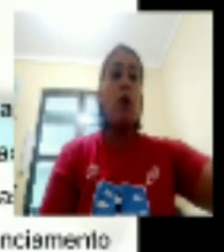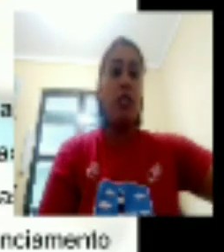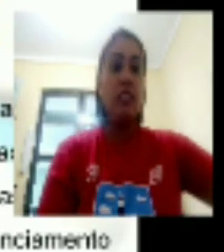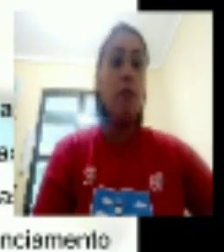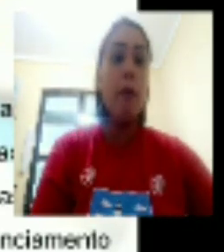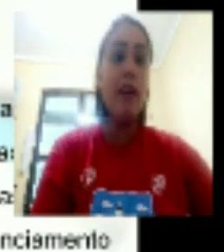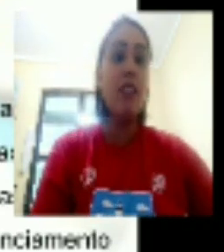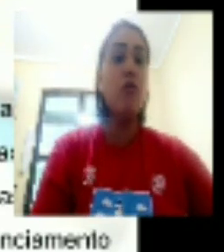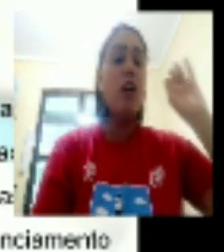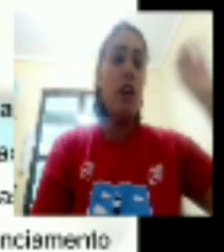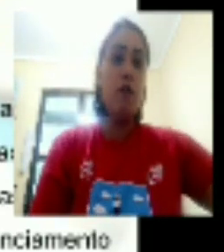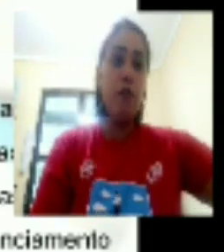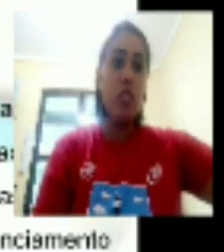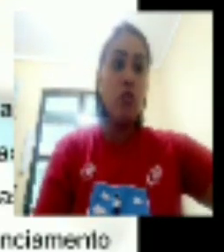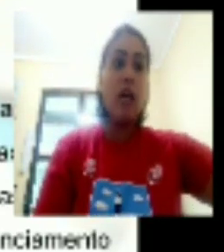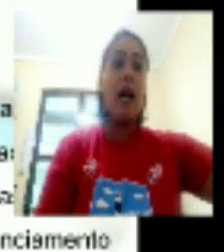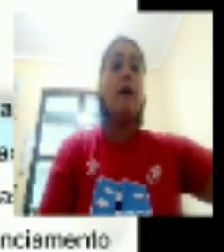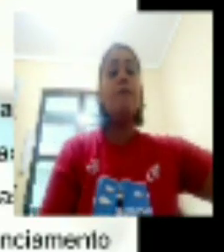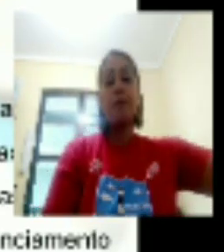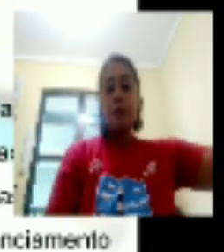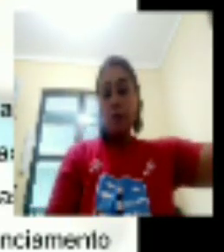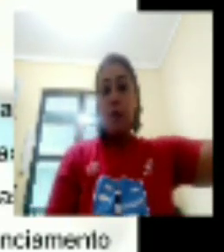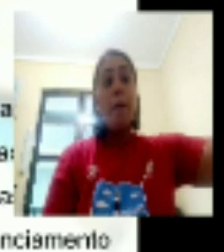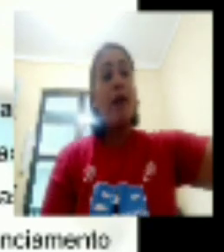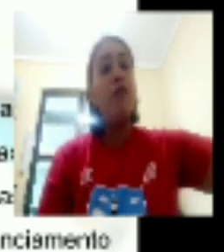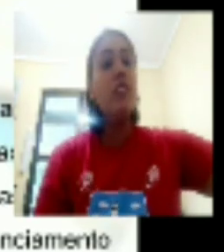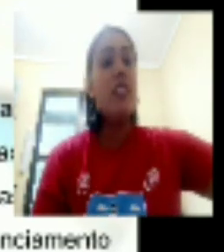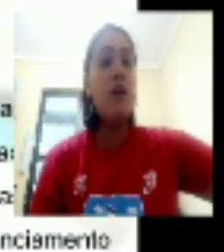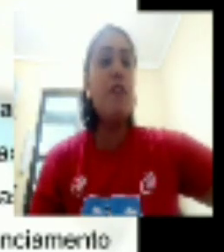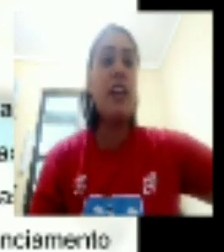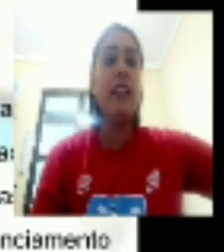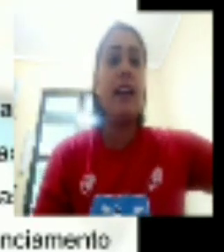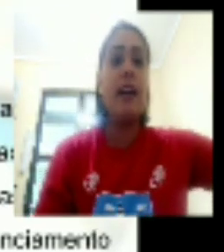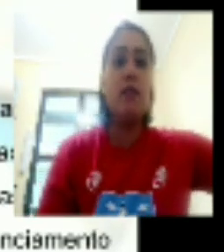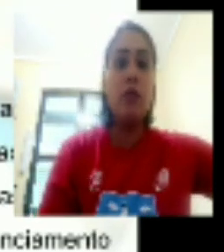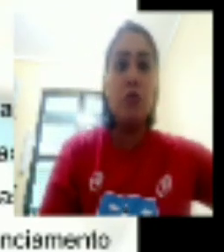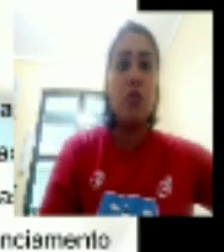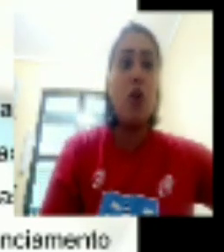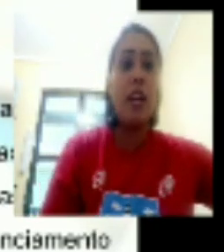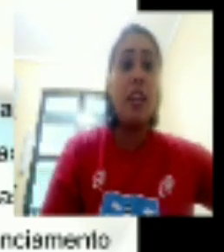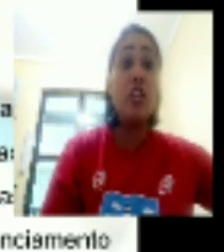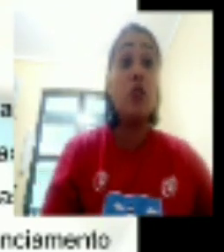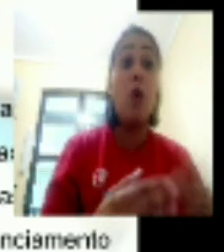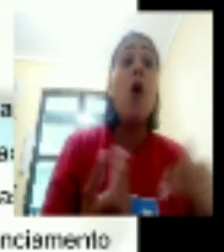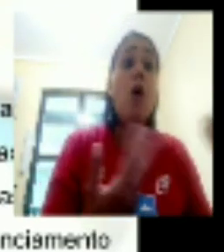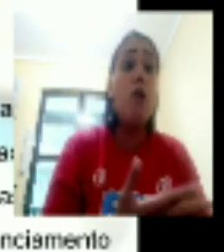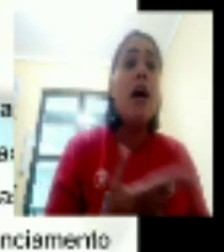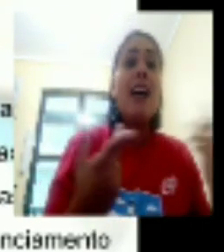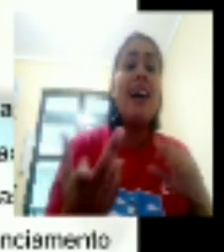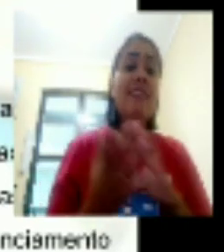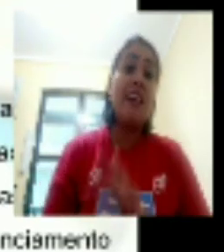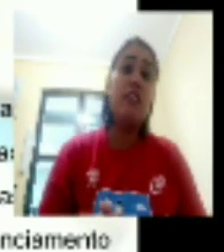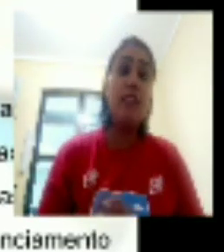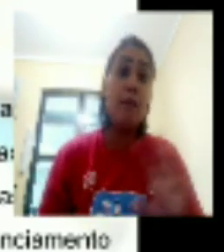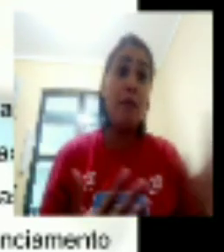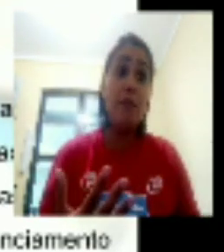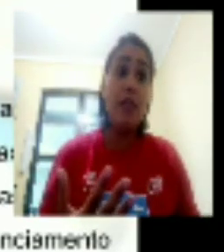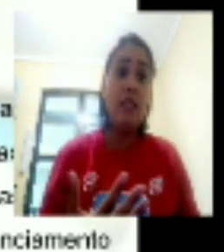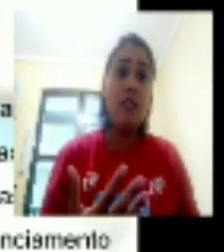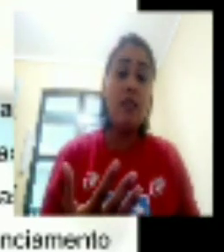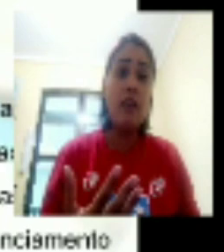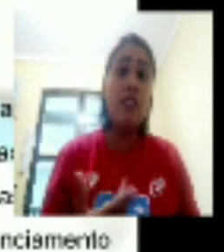assim, não, ó, nesse momento eu vou ajudar para você não ficar em casa ou não se colocar em risco, ou até